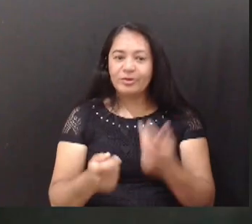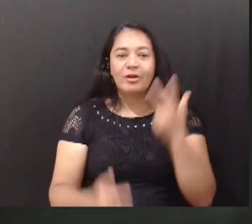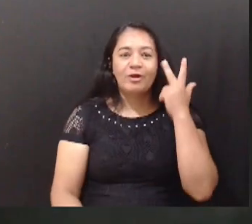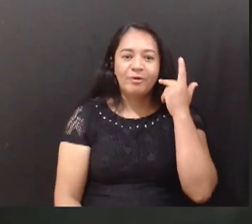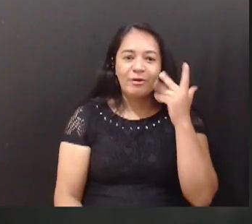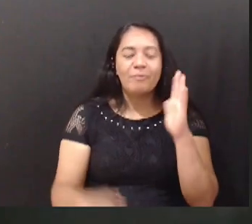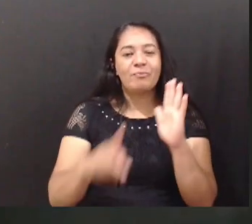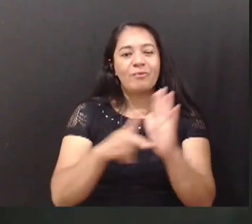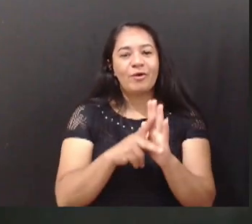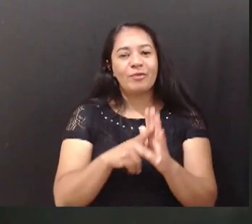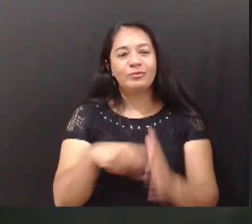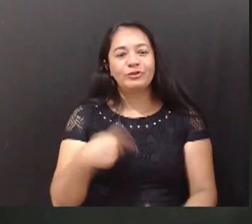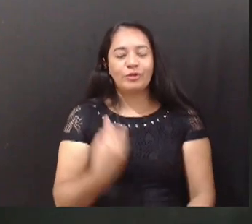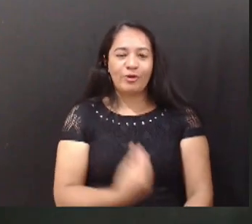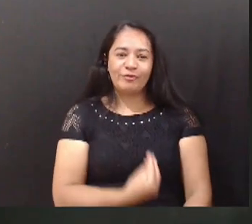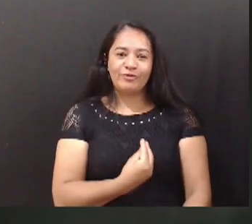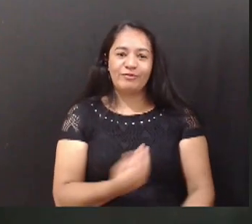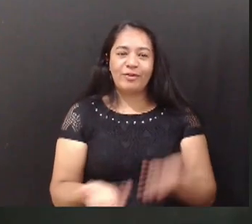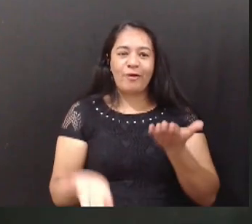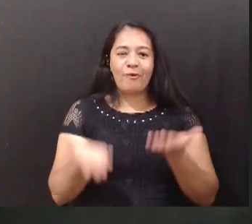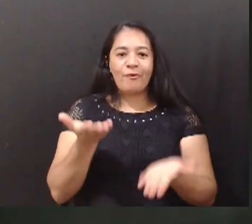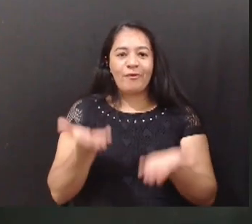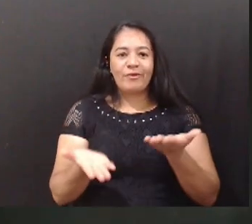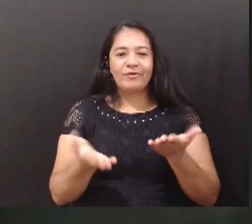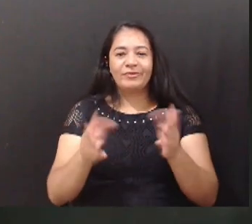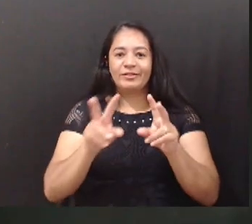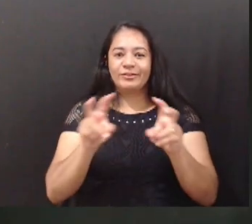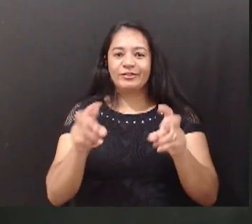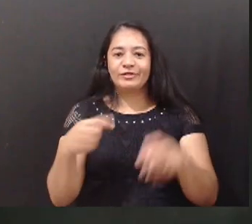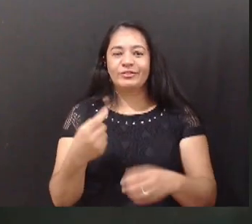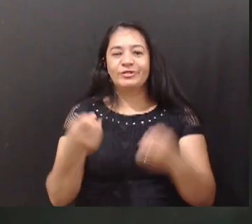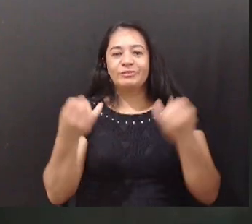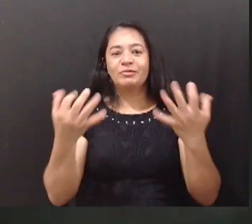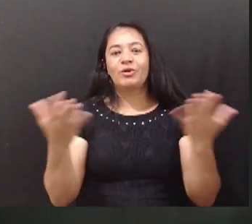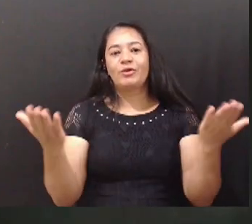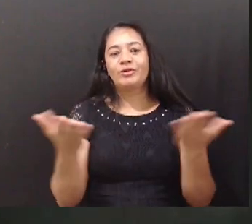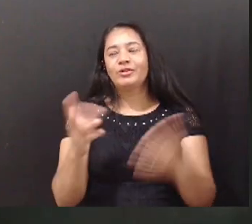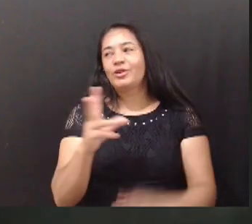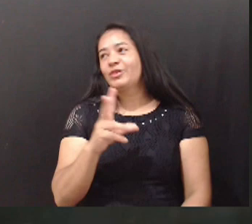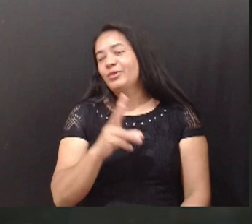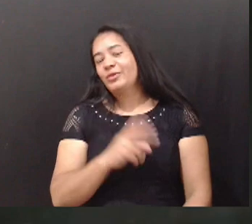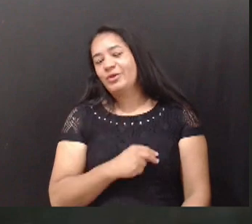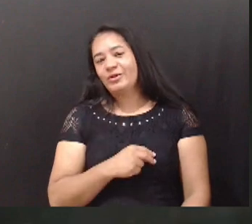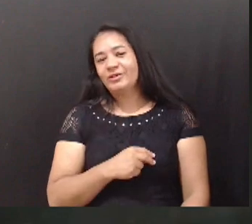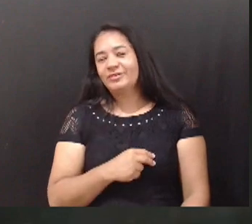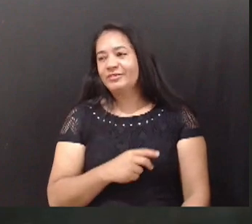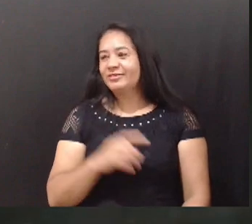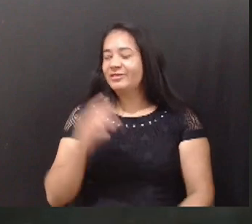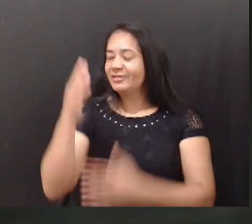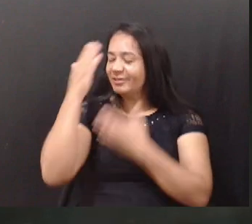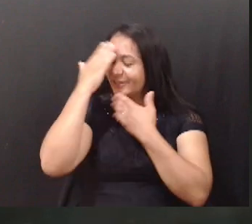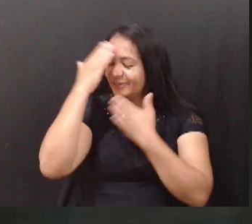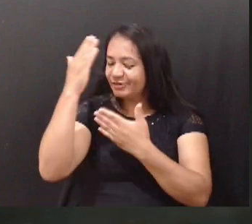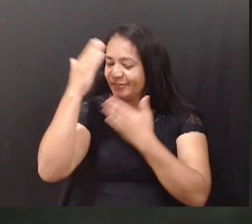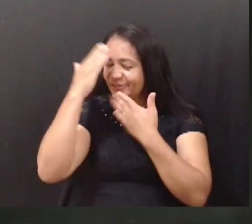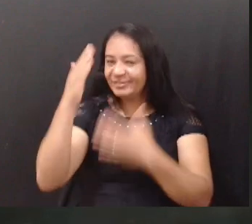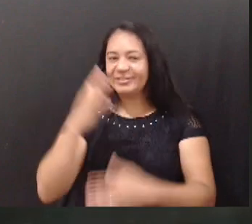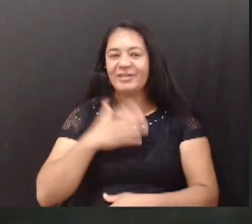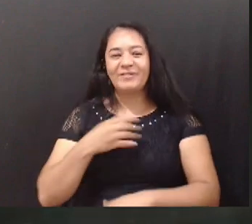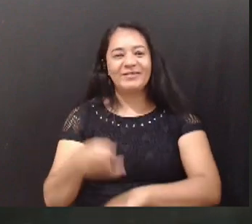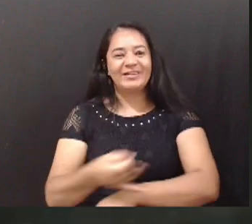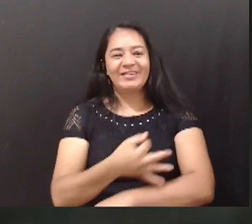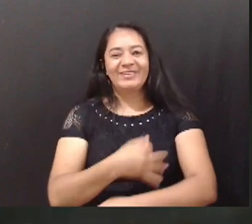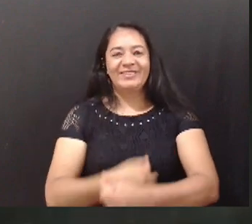viver com equilíbrio, e é sobre isso que a gente falou hoje. Nossa, só gratidão, gratidão é a minha emoção.